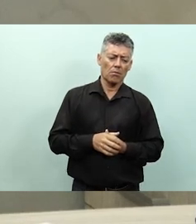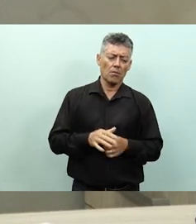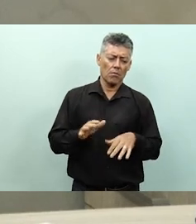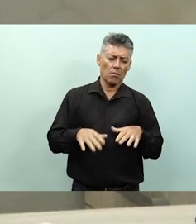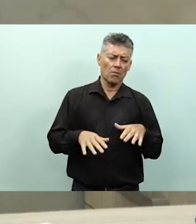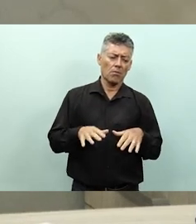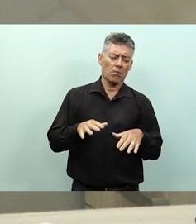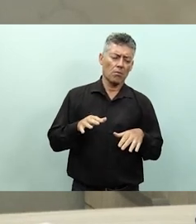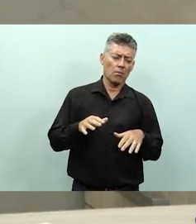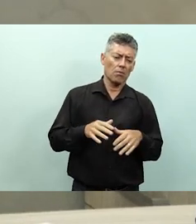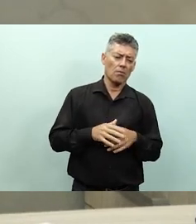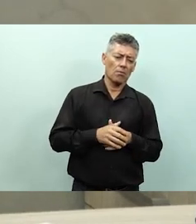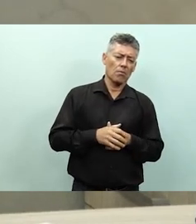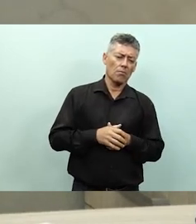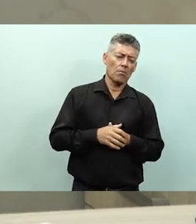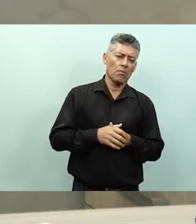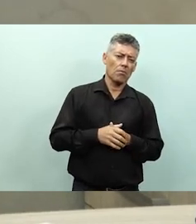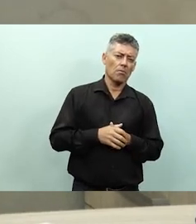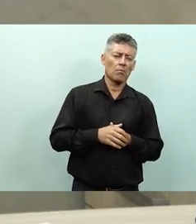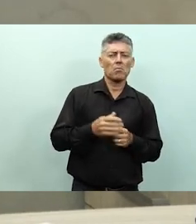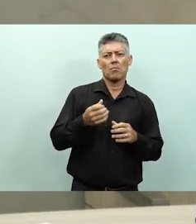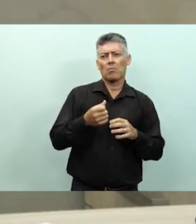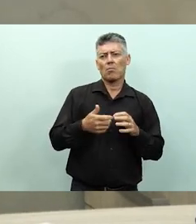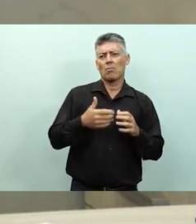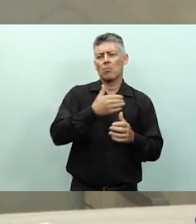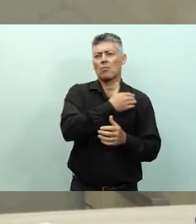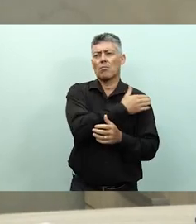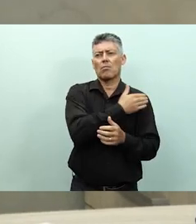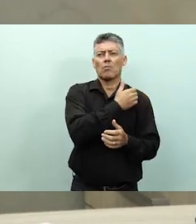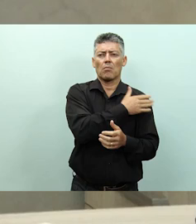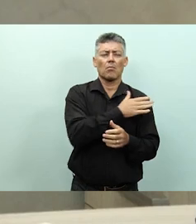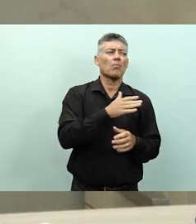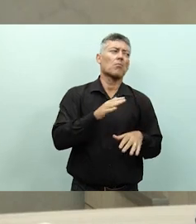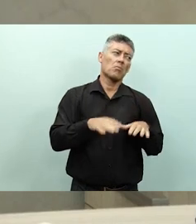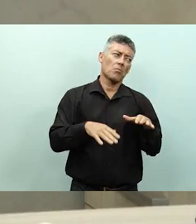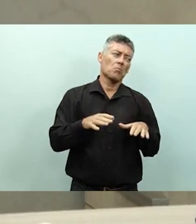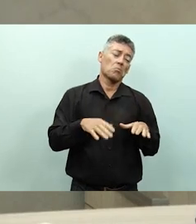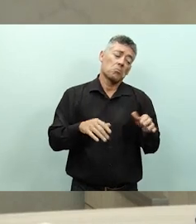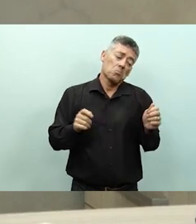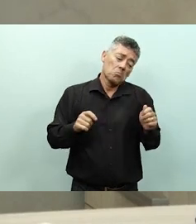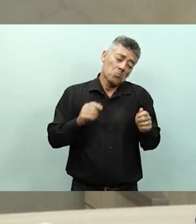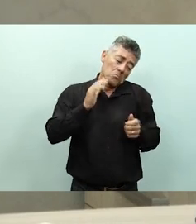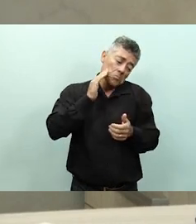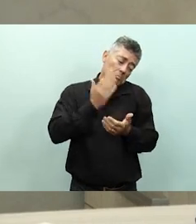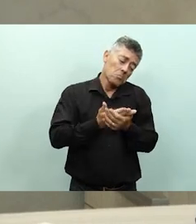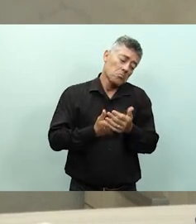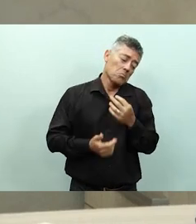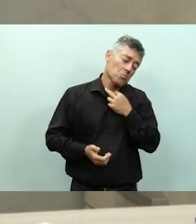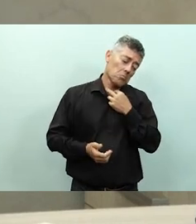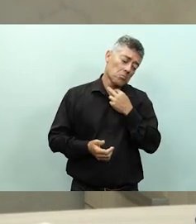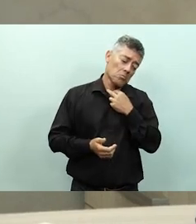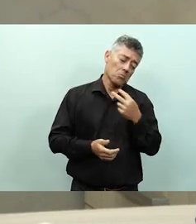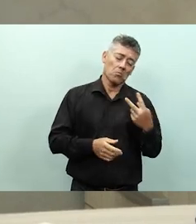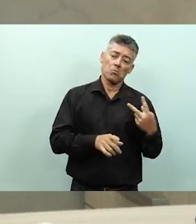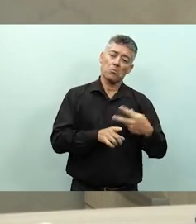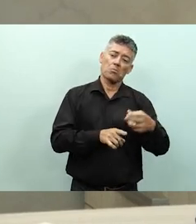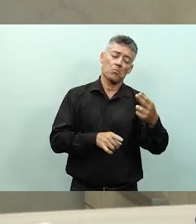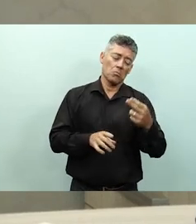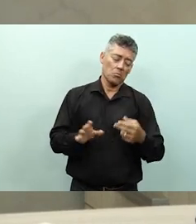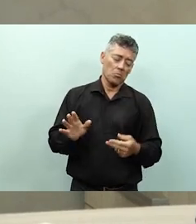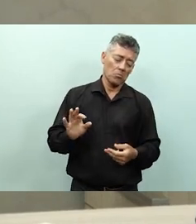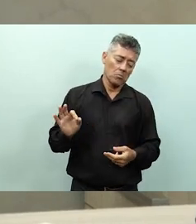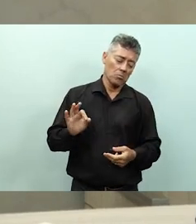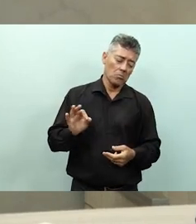até algum caráter de discriminação, ou de acreditar que ela não pudesse vencer aquelas eleições